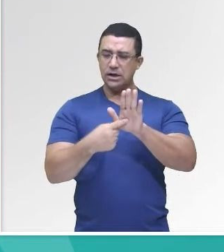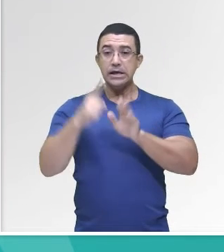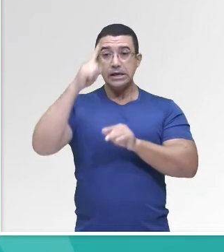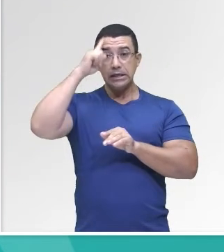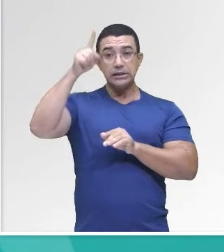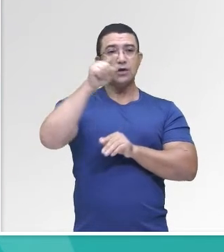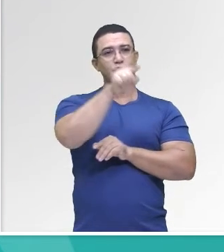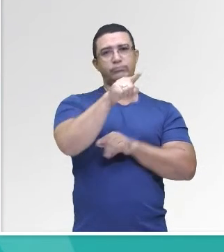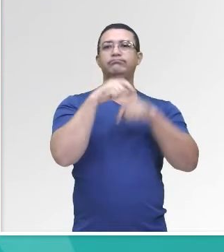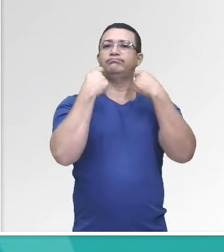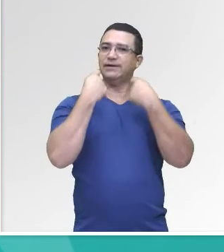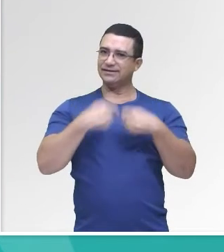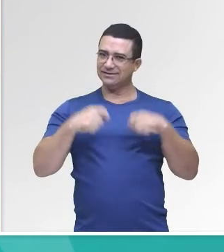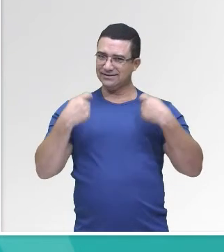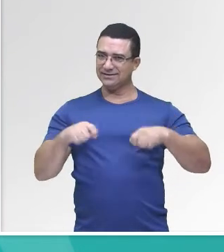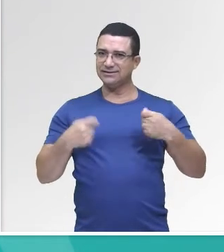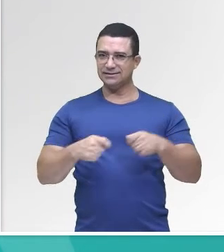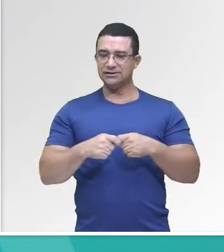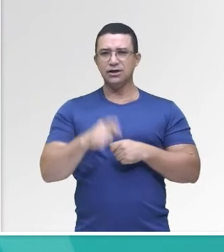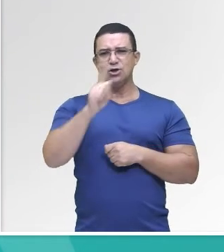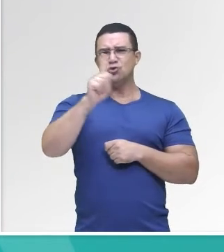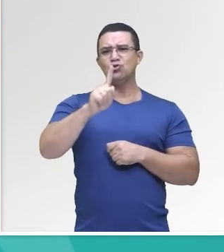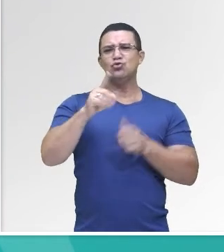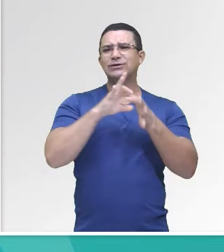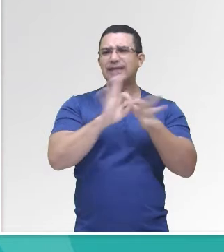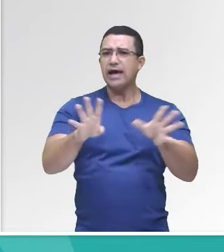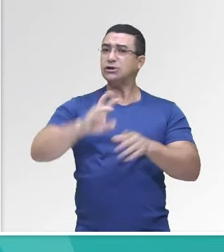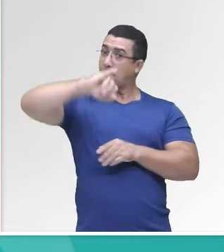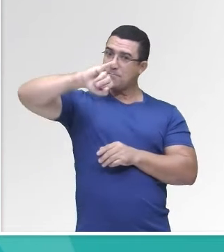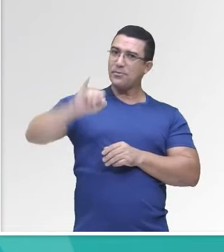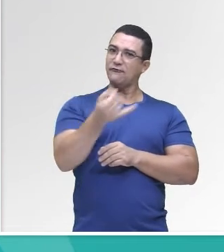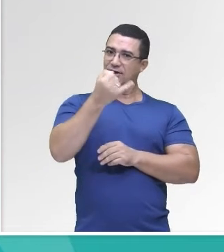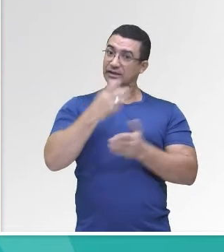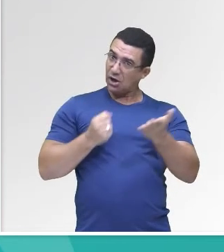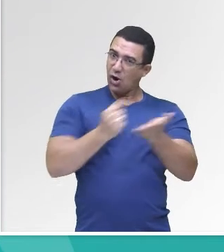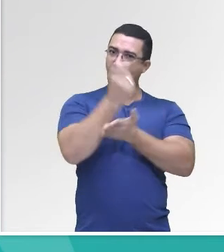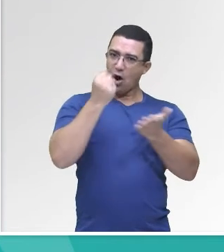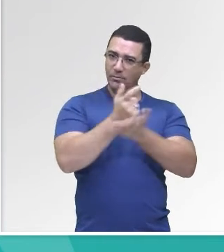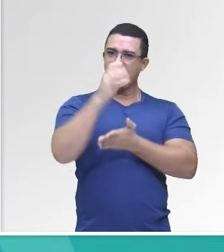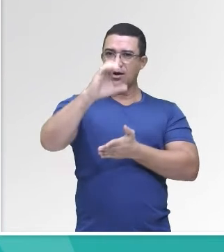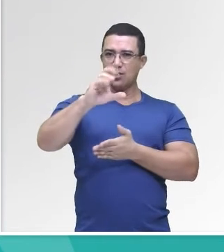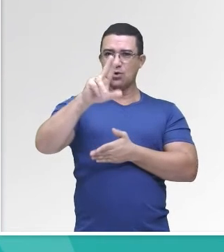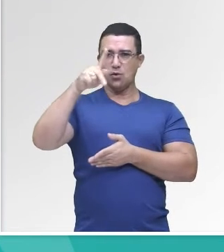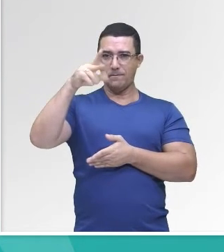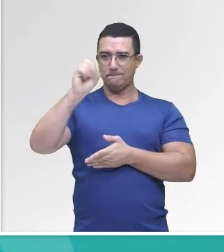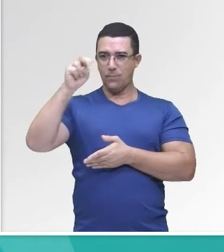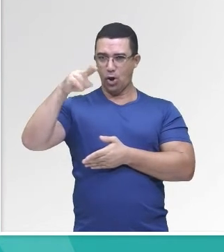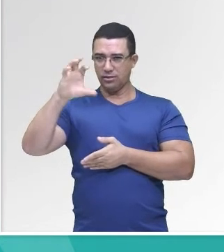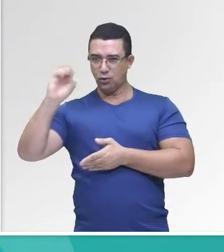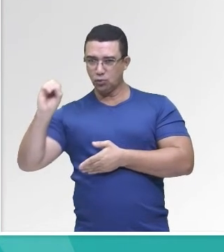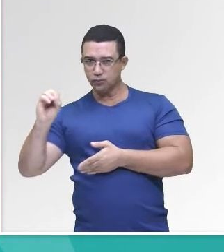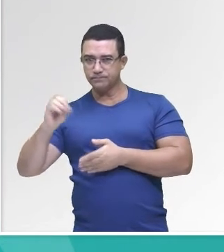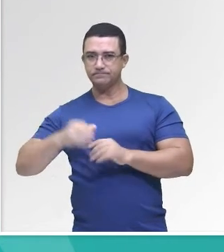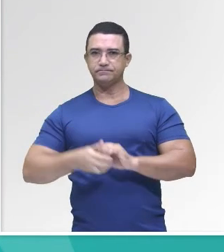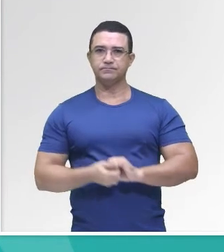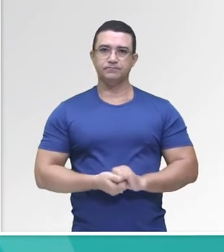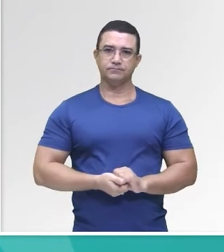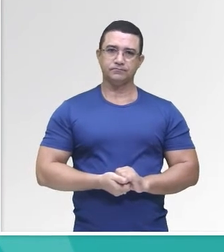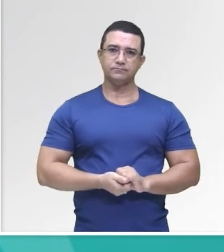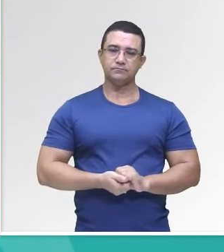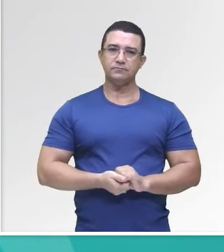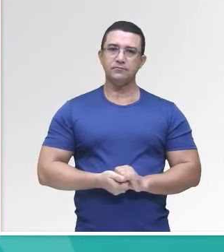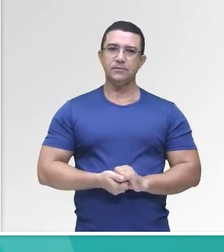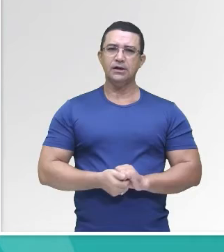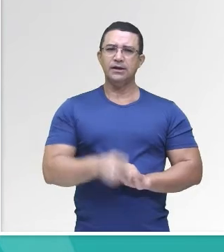tem que adquirir. Tanto é que ele fala, no lo dejes escapar. E aí ele coloca uma